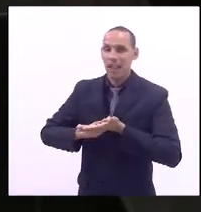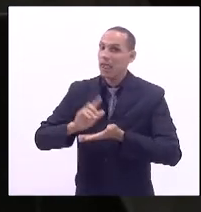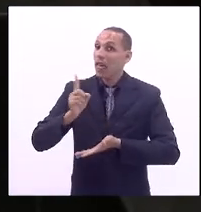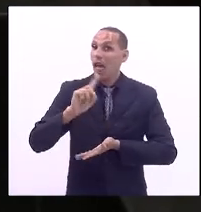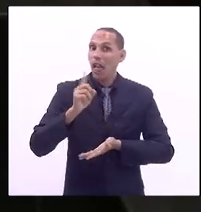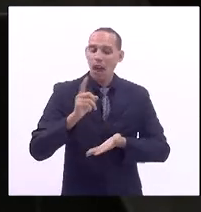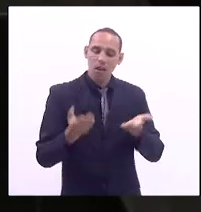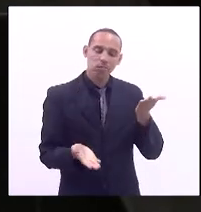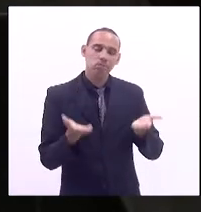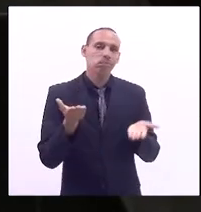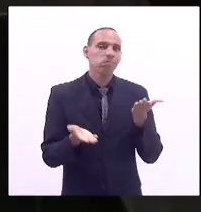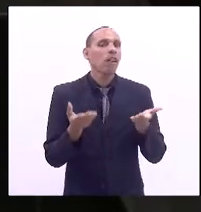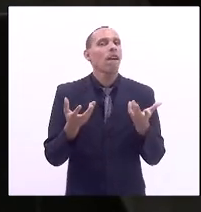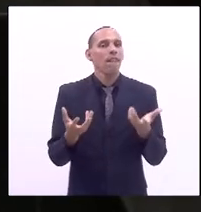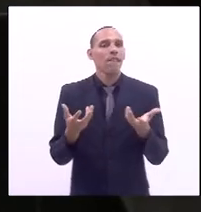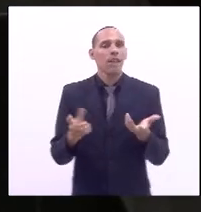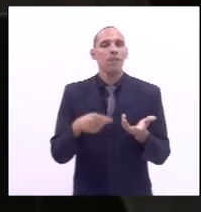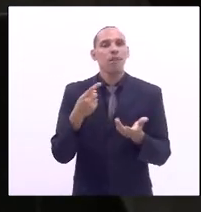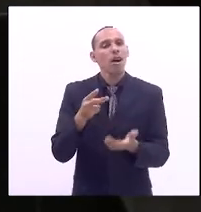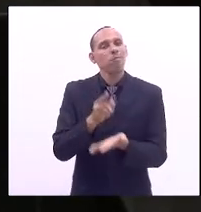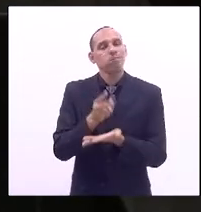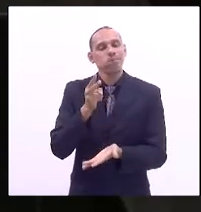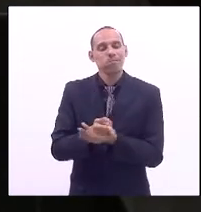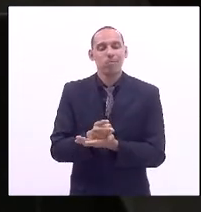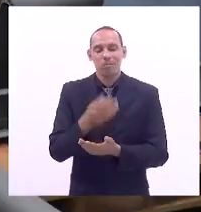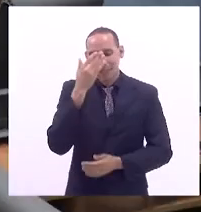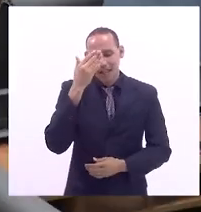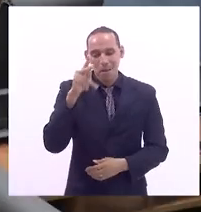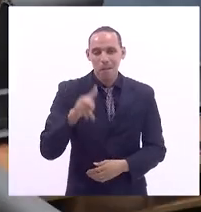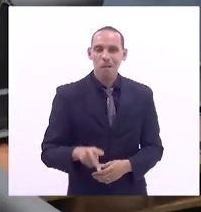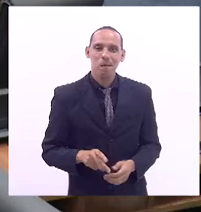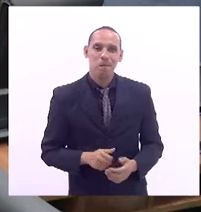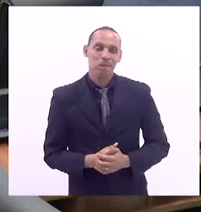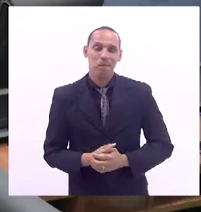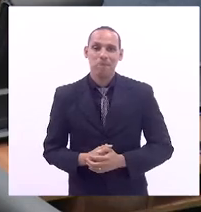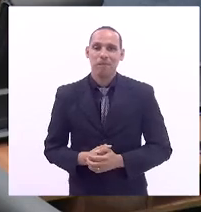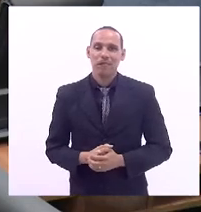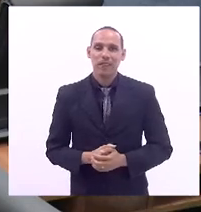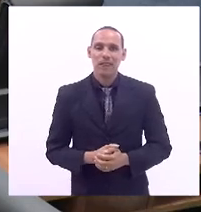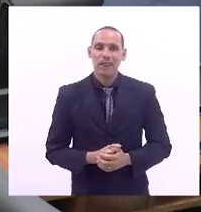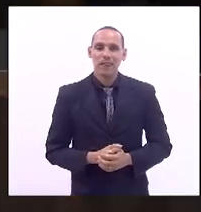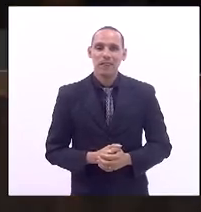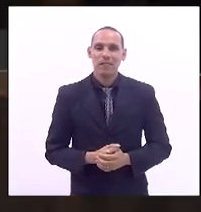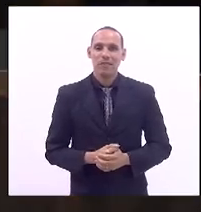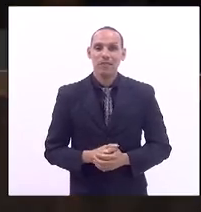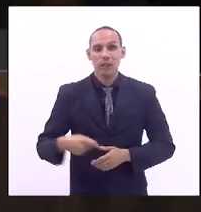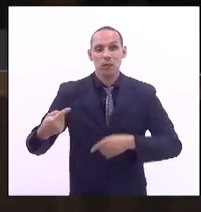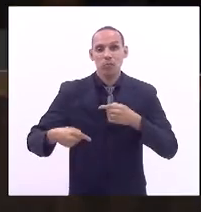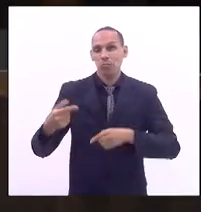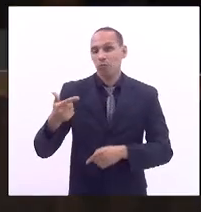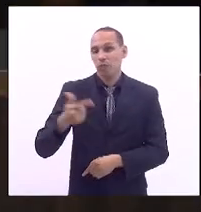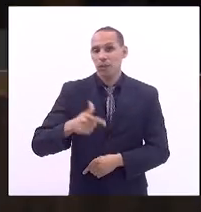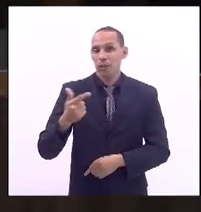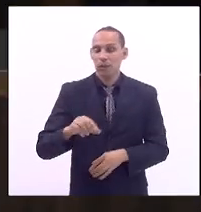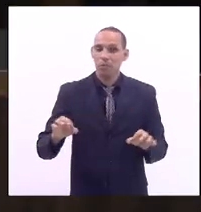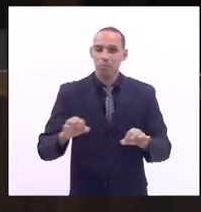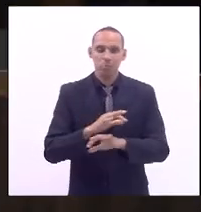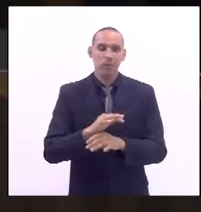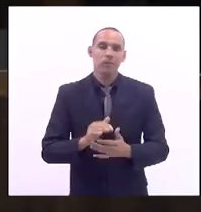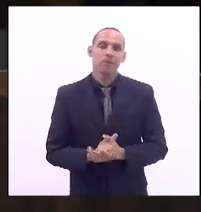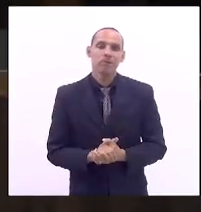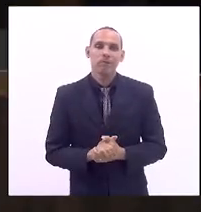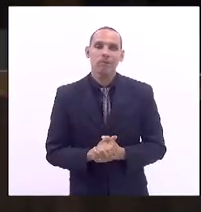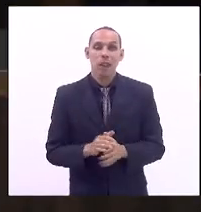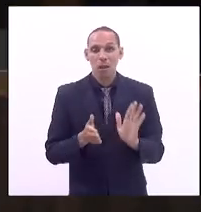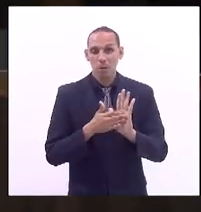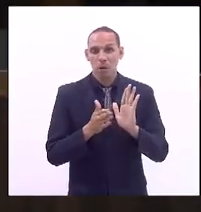e vamos continuar na mesma toada Muito obrigado seu presidente em não havendo Quem Queira discutir encerrada a